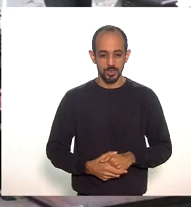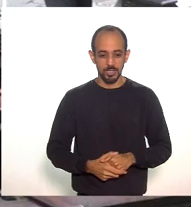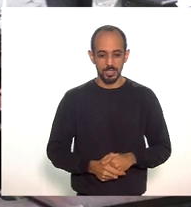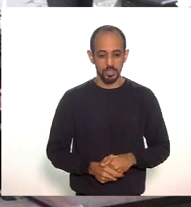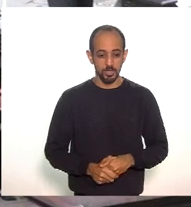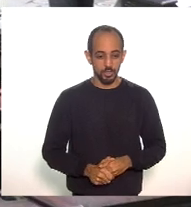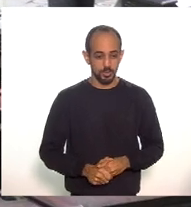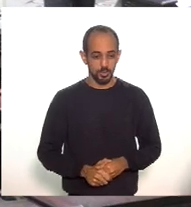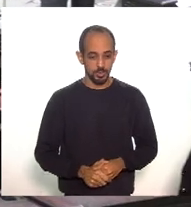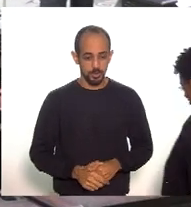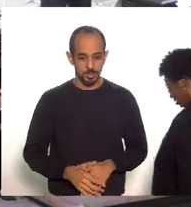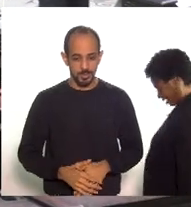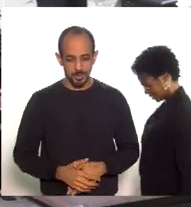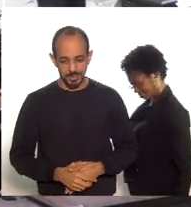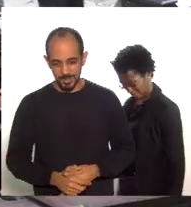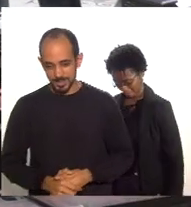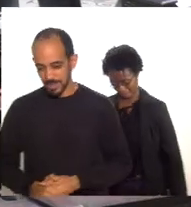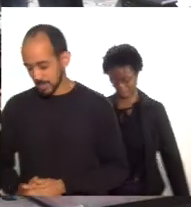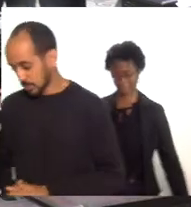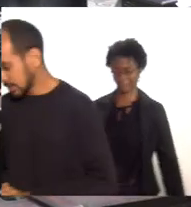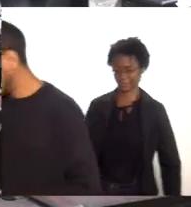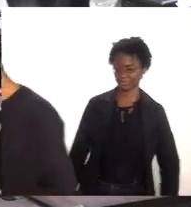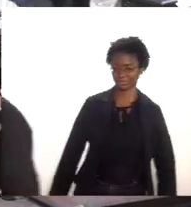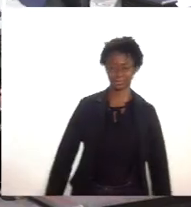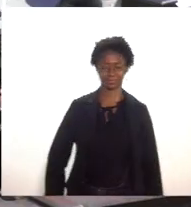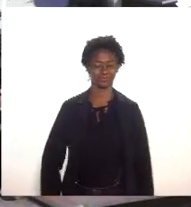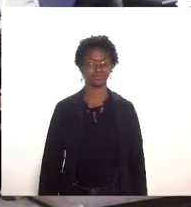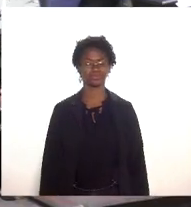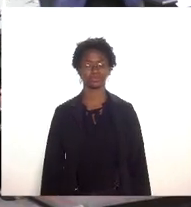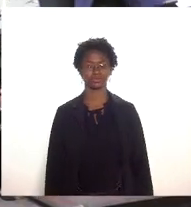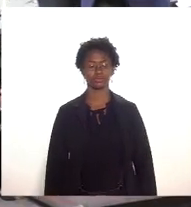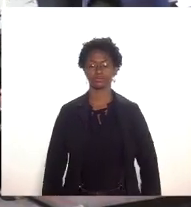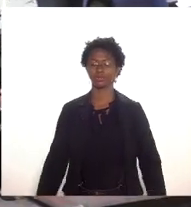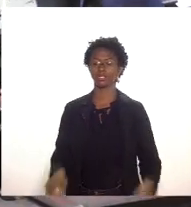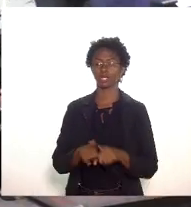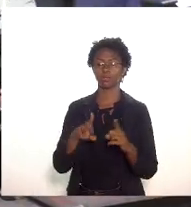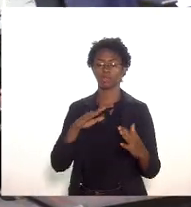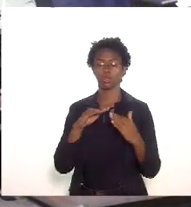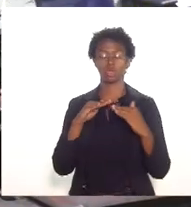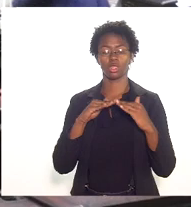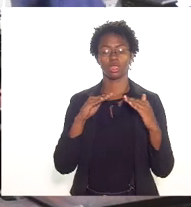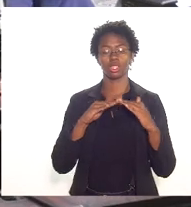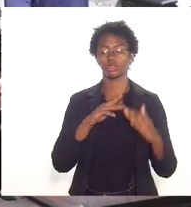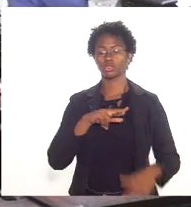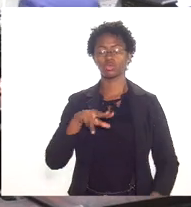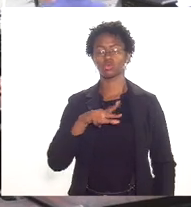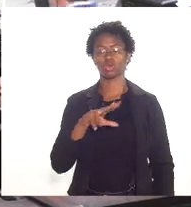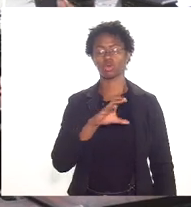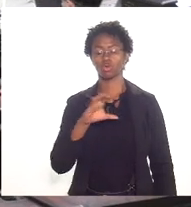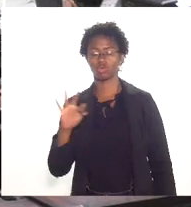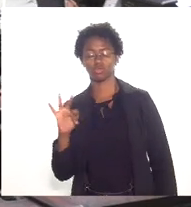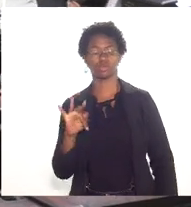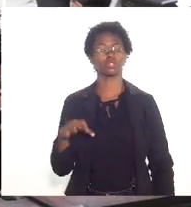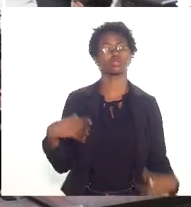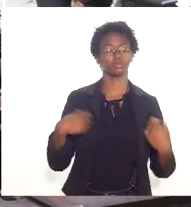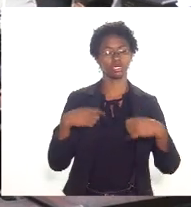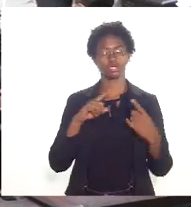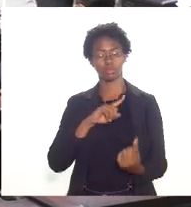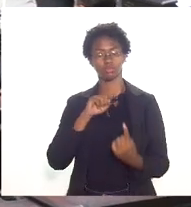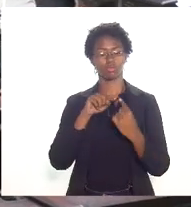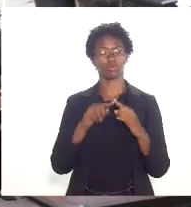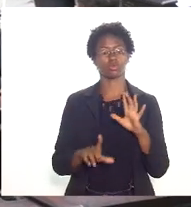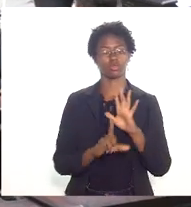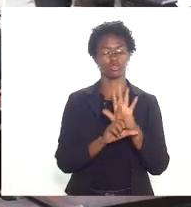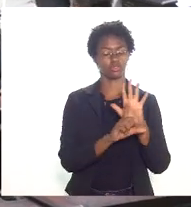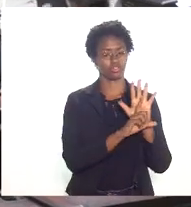o deputado Márcio e oi aparecida pela incondicionalidade concluindo pela transformação em indicação Legislativa seu